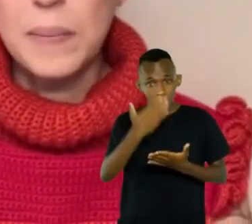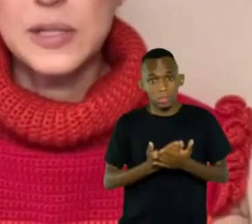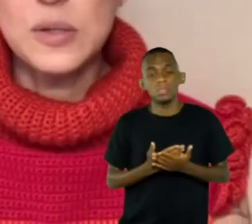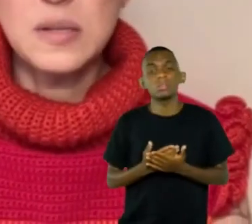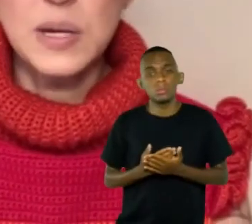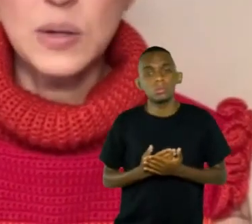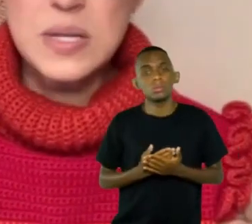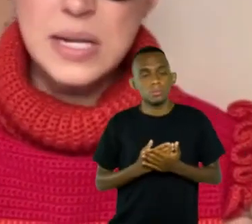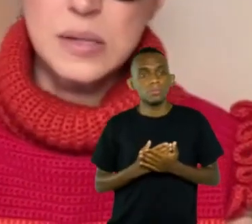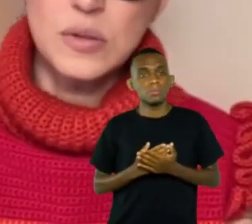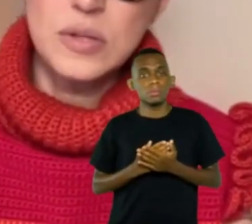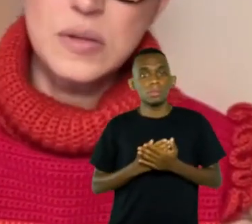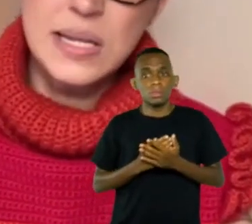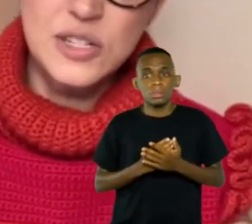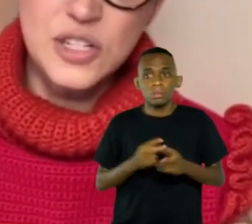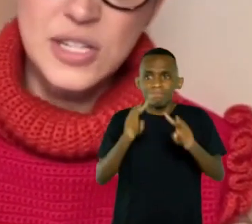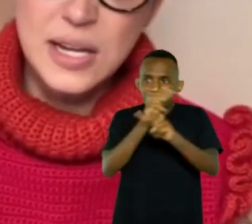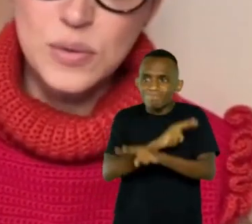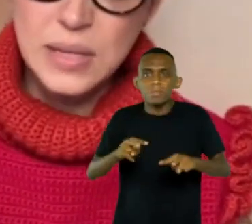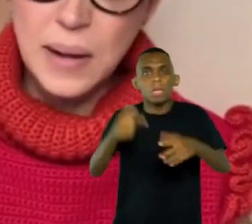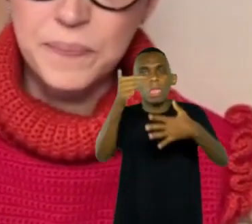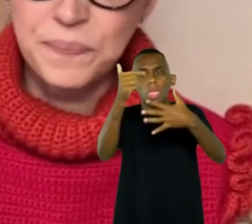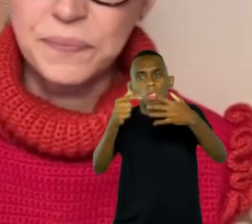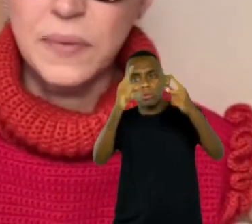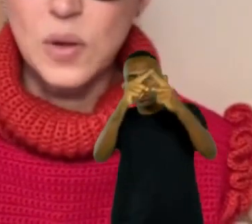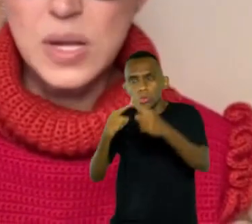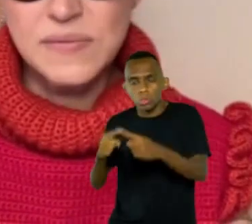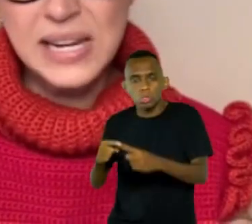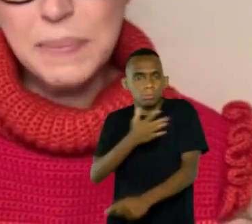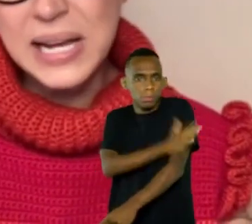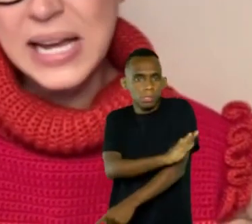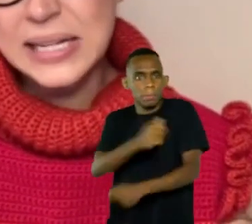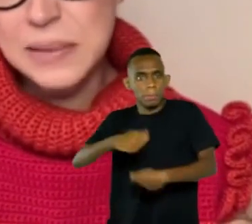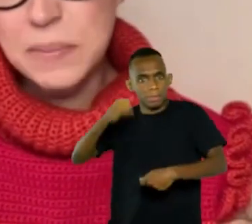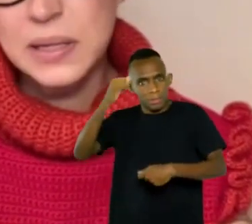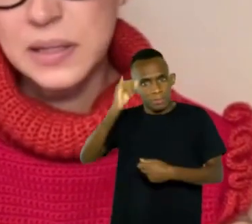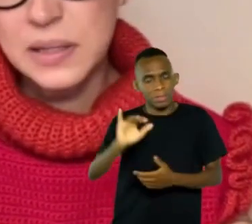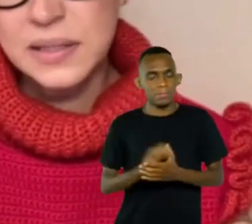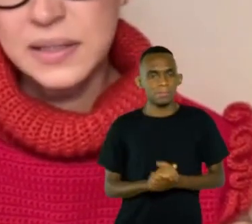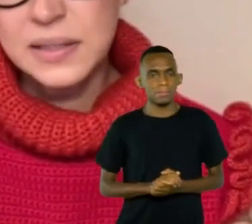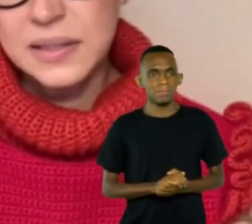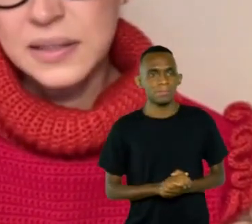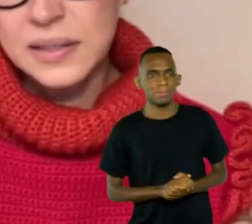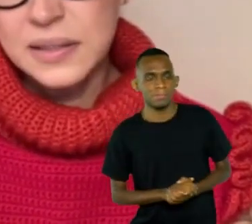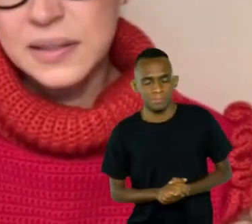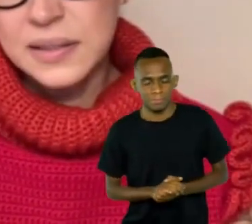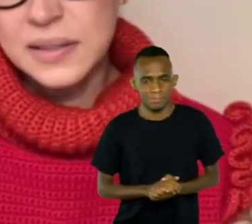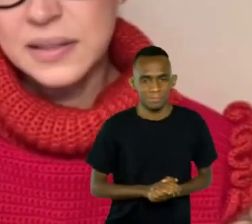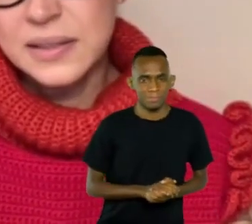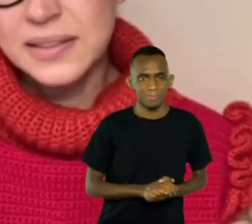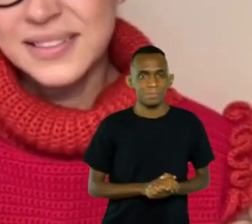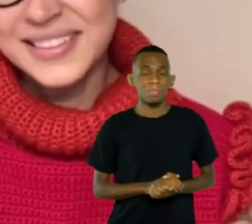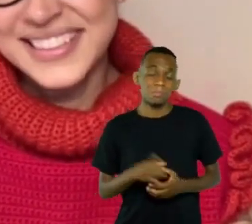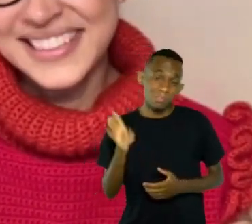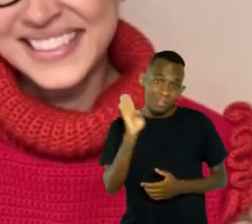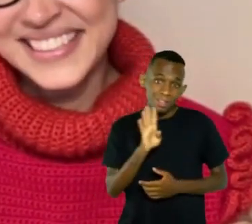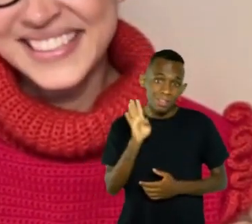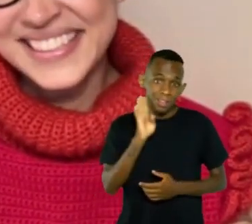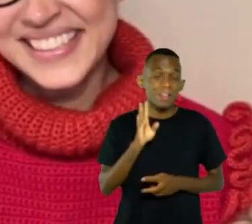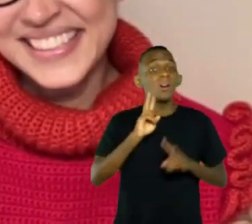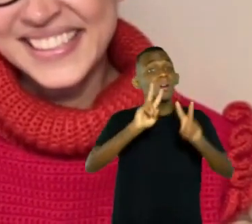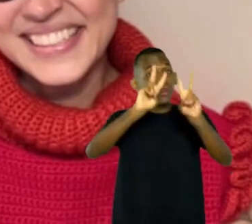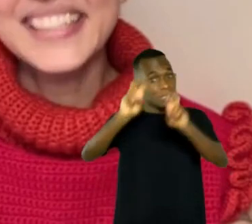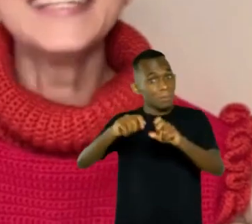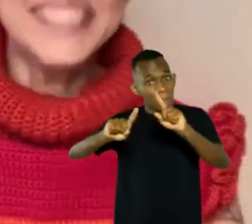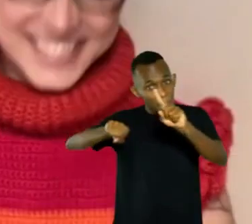olhar para todos os preconceitos contra os quais a gente tem que lutar. Nossa, falei pra caramba. Falou, e é muito legal, e vai ser tema do seu próximo